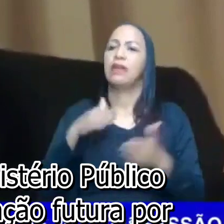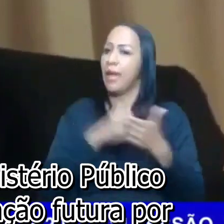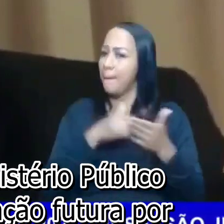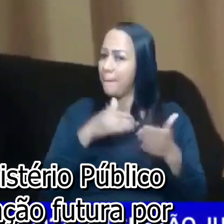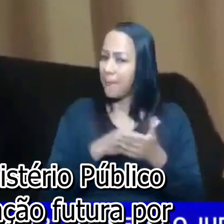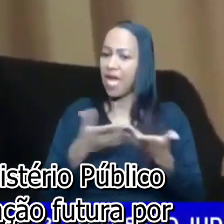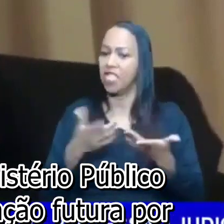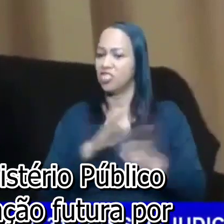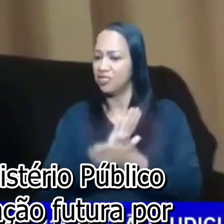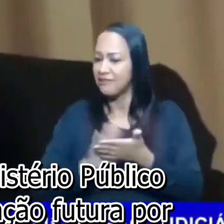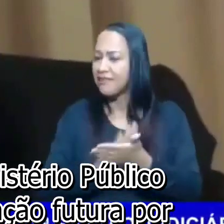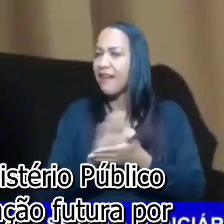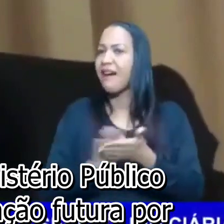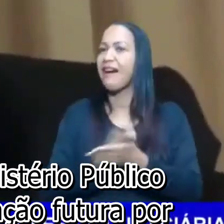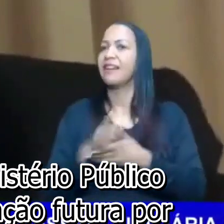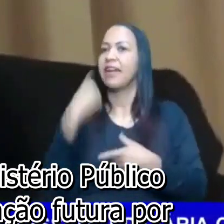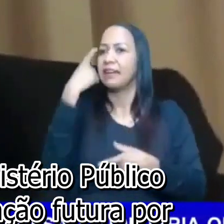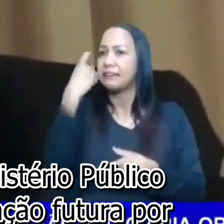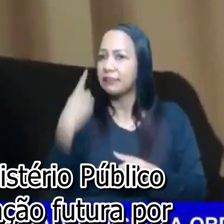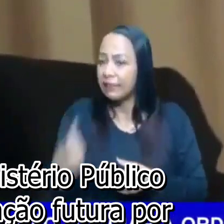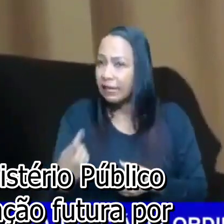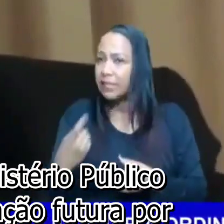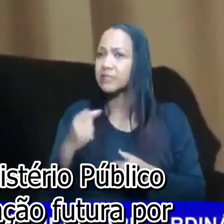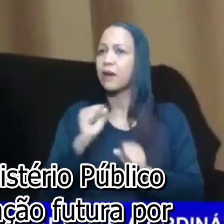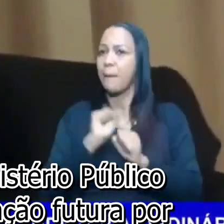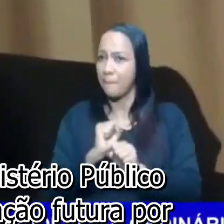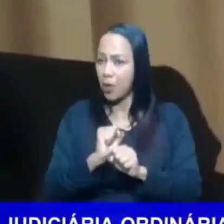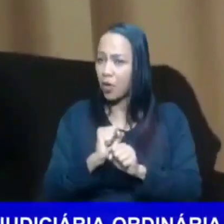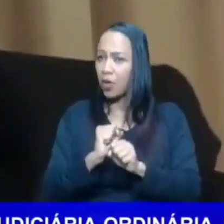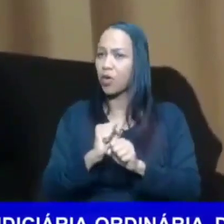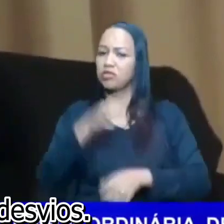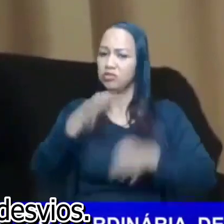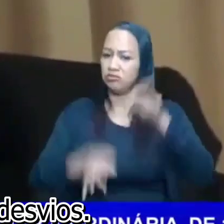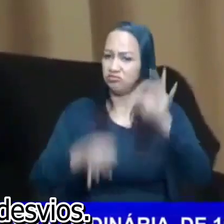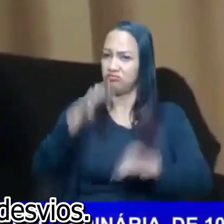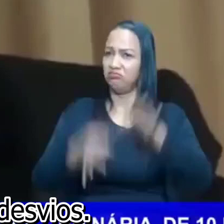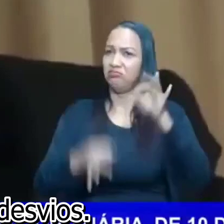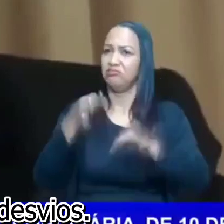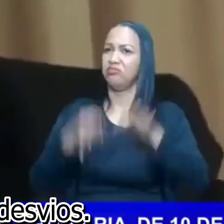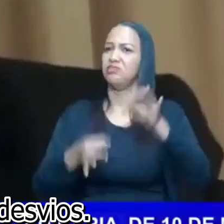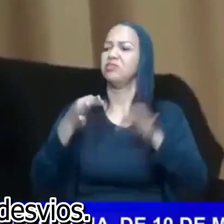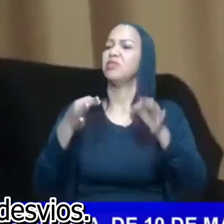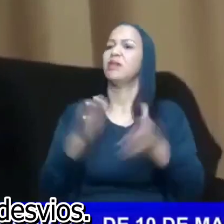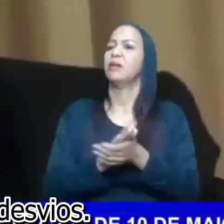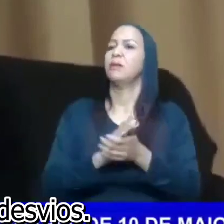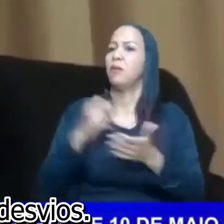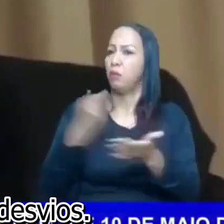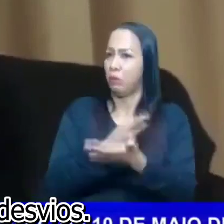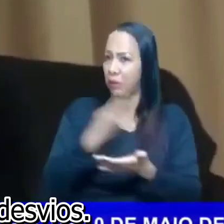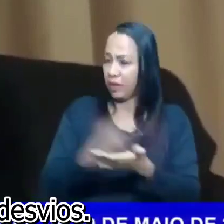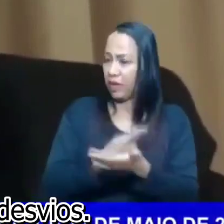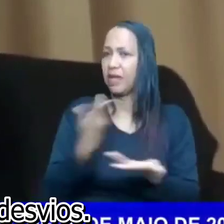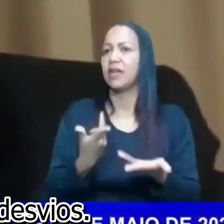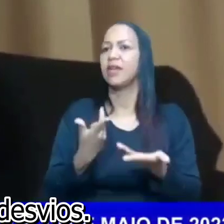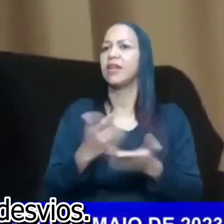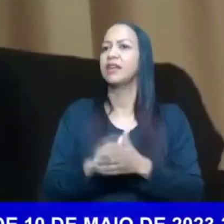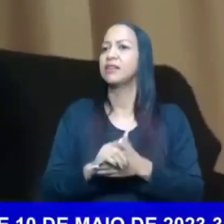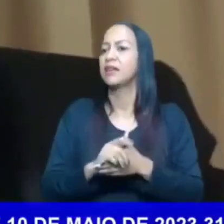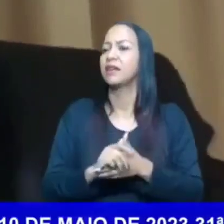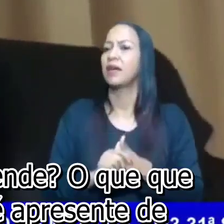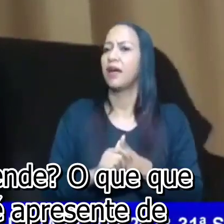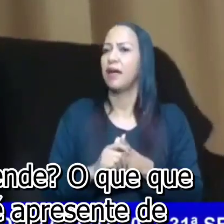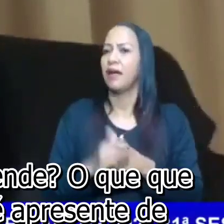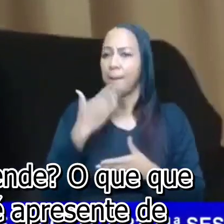Ministério Público Eleitoral ou qualquer interessado ingresse com uma ação futura por improbidade, uma ação cobrando eventuais